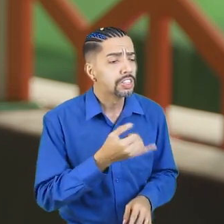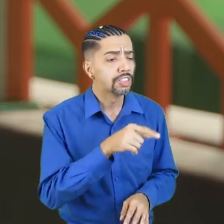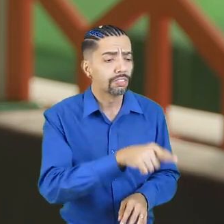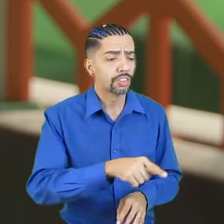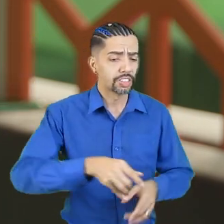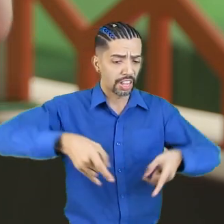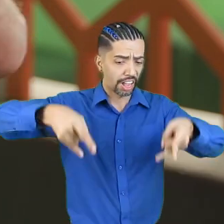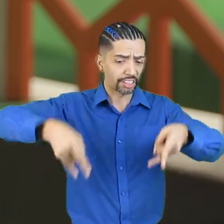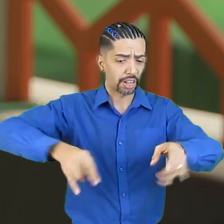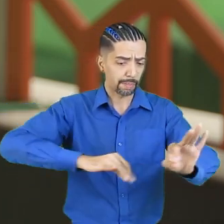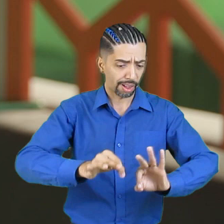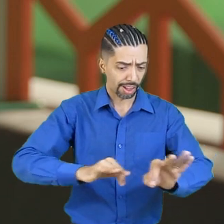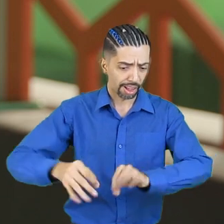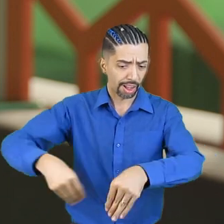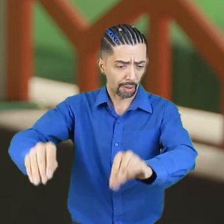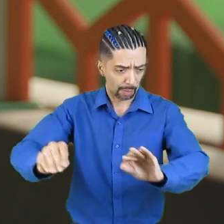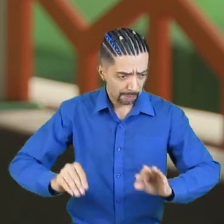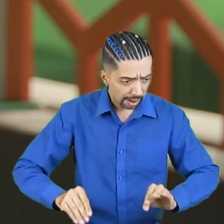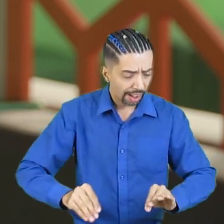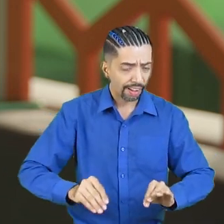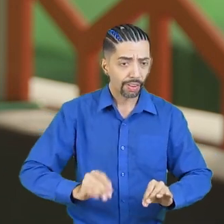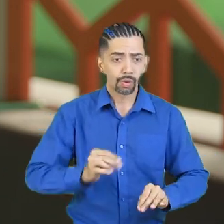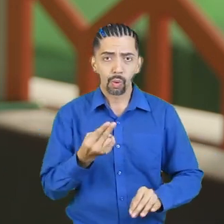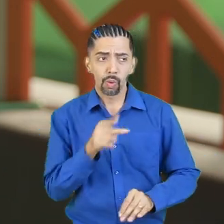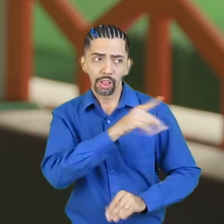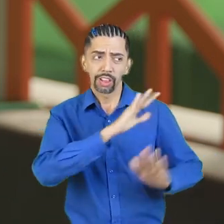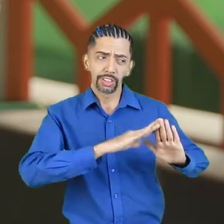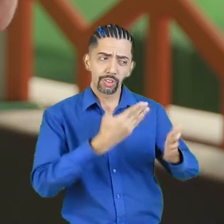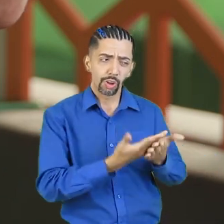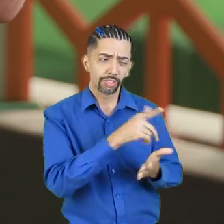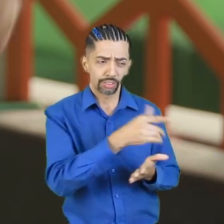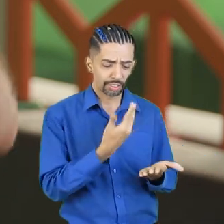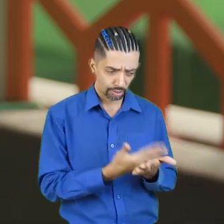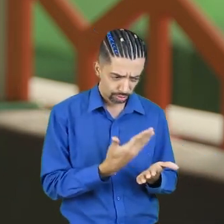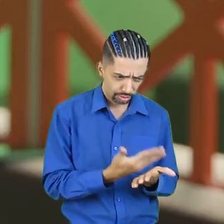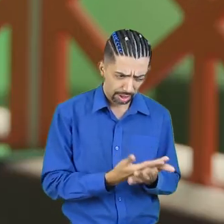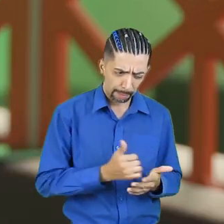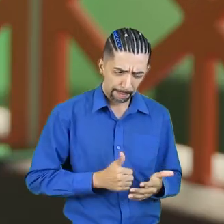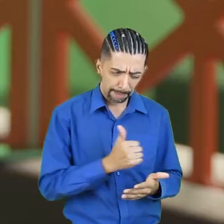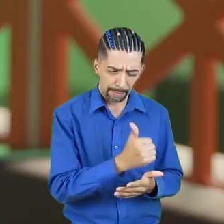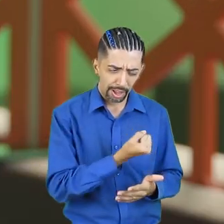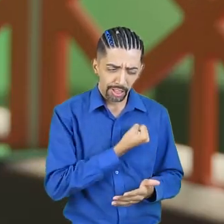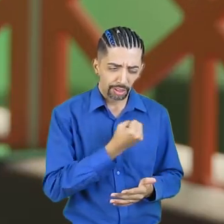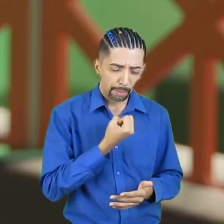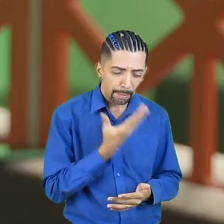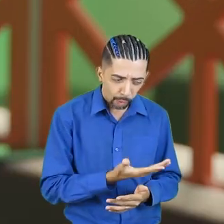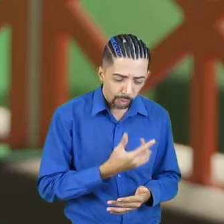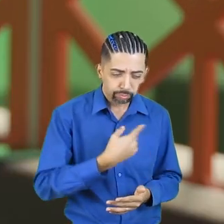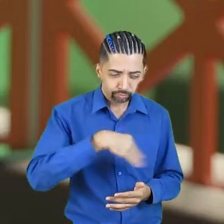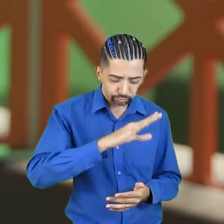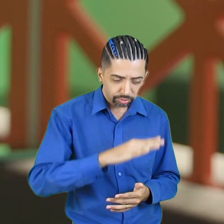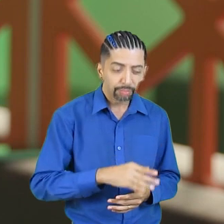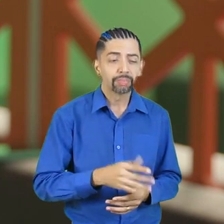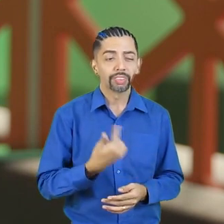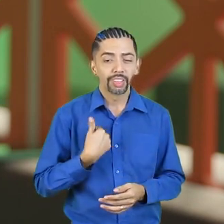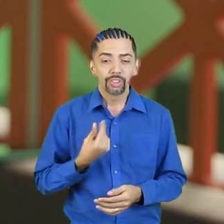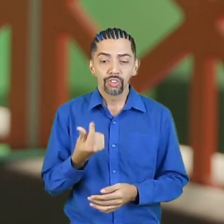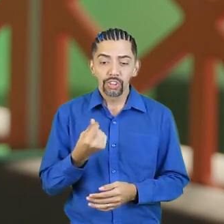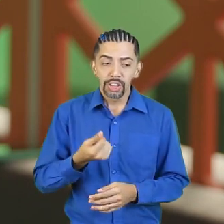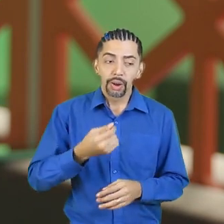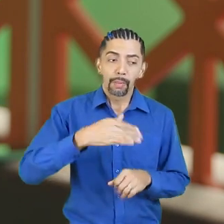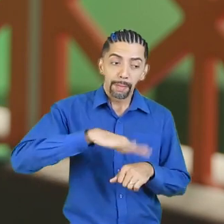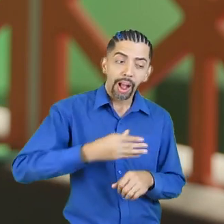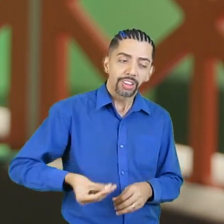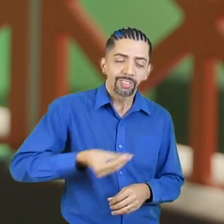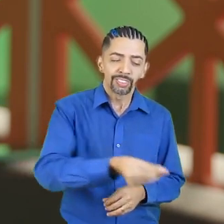arrumada, não tirar notas altas, tem um castigo, vou reduzir o dinheiro que eu dou para você, que chamamos de mesada. Ou ainda, se você tiver notas altas, eu vou